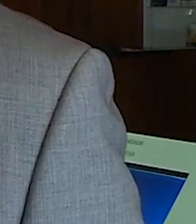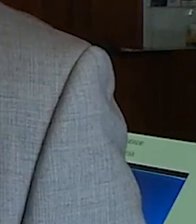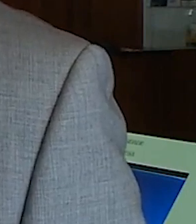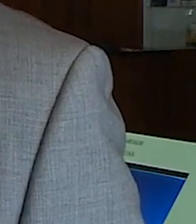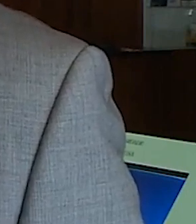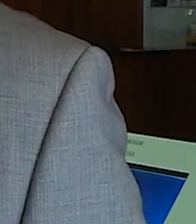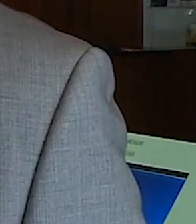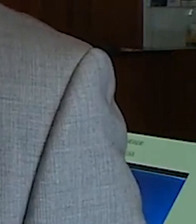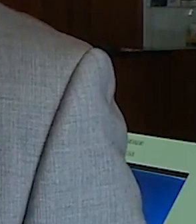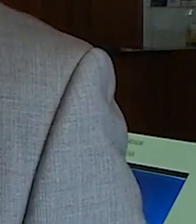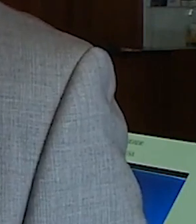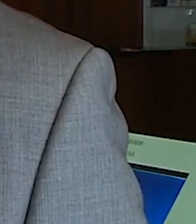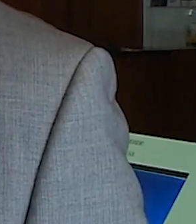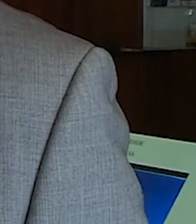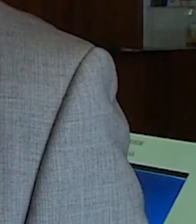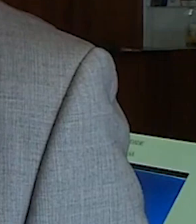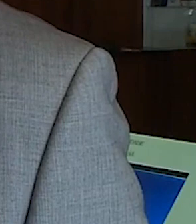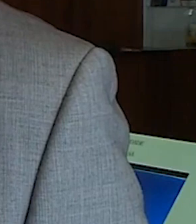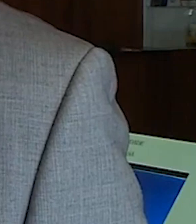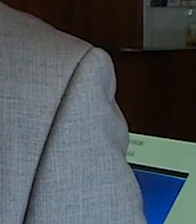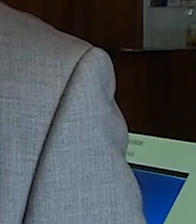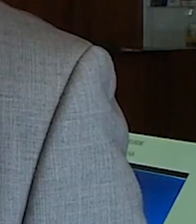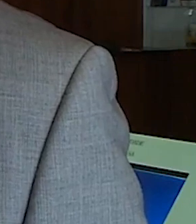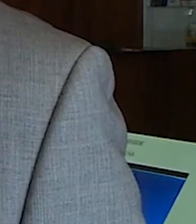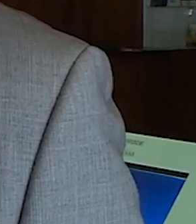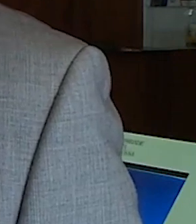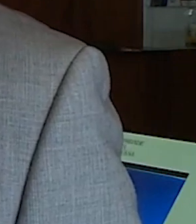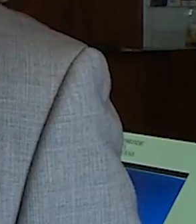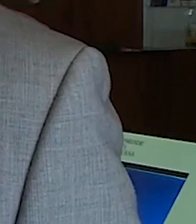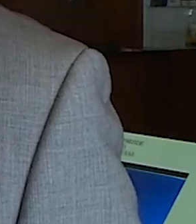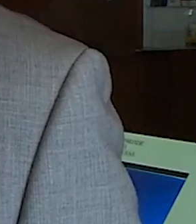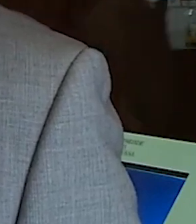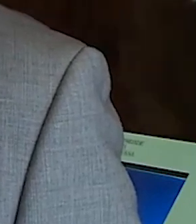académicas. Esse é o nosso foco, esse é o nosso trabalho do CITER, e esse é também um